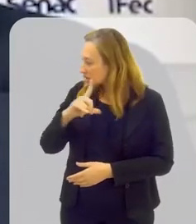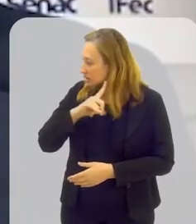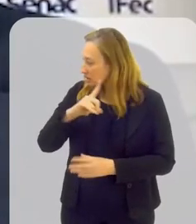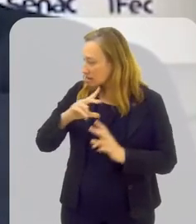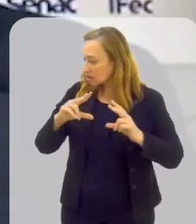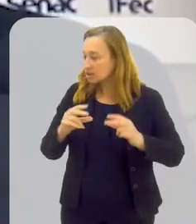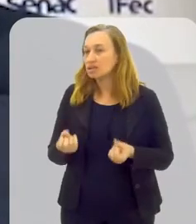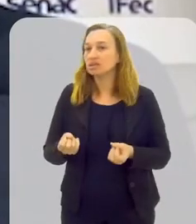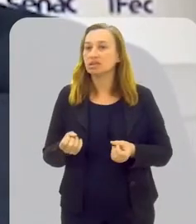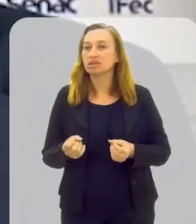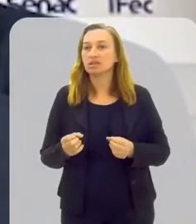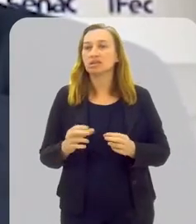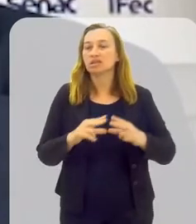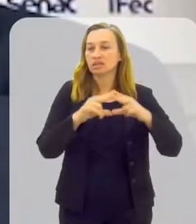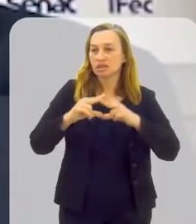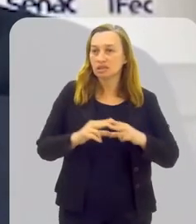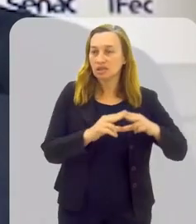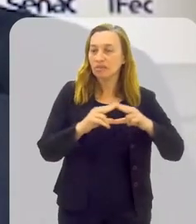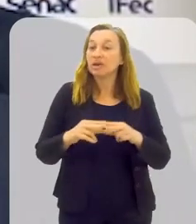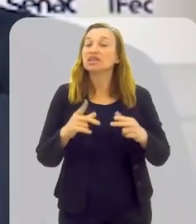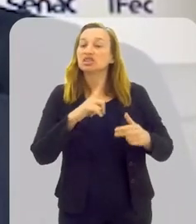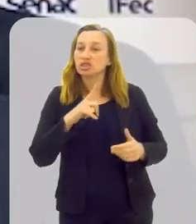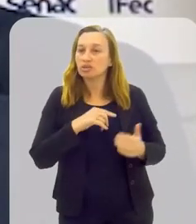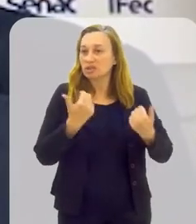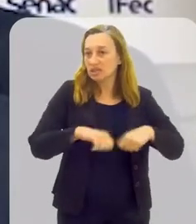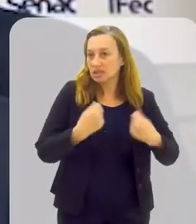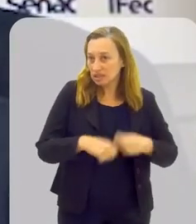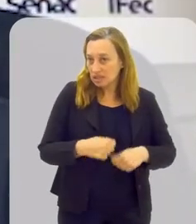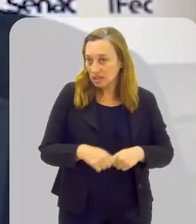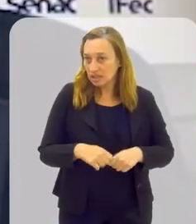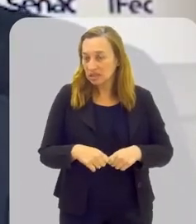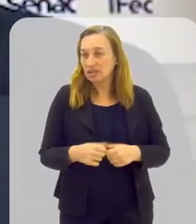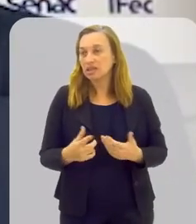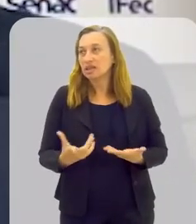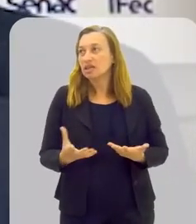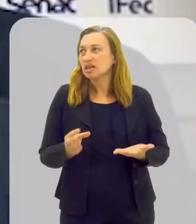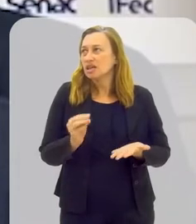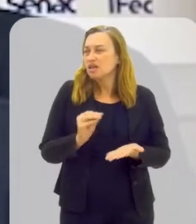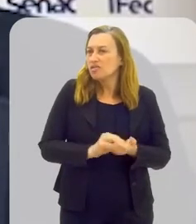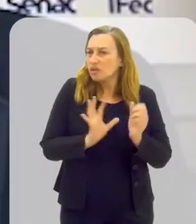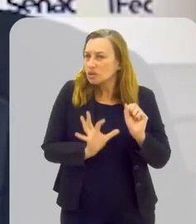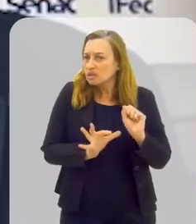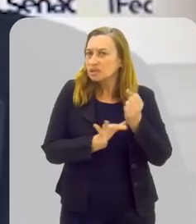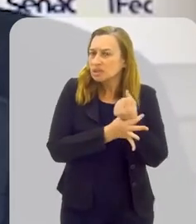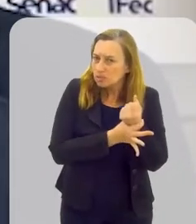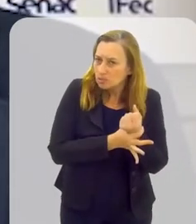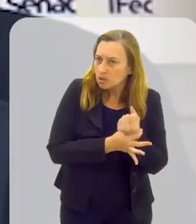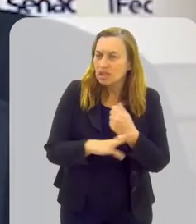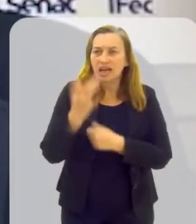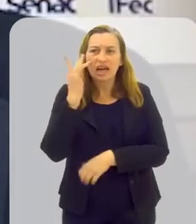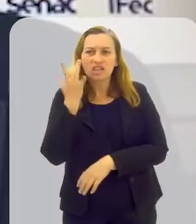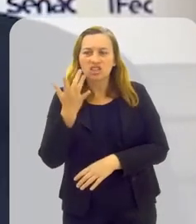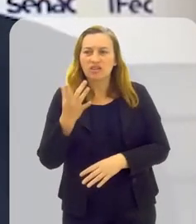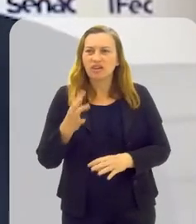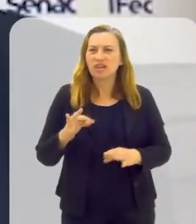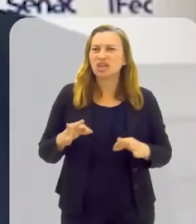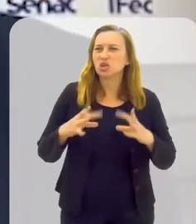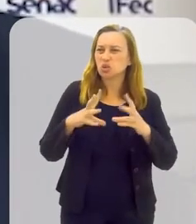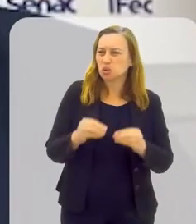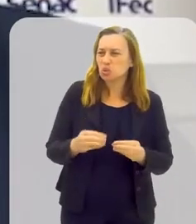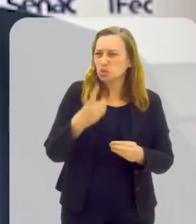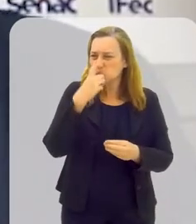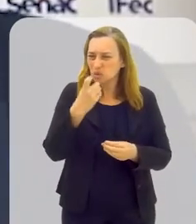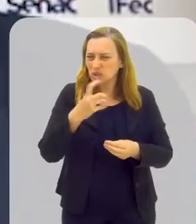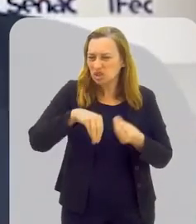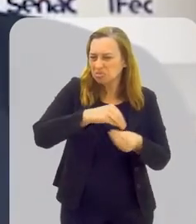em descartar seu resíduo mas havia uma carência e quando ele descartava havia segurança que ele achava que esse resíduo ele era todo